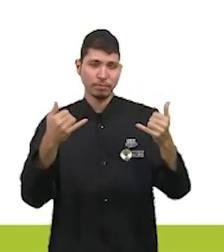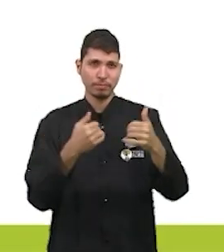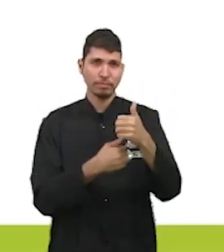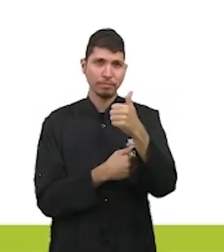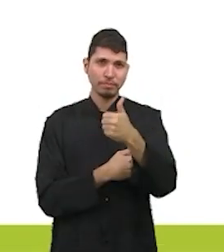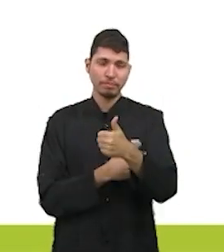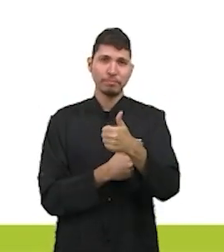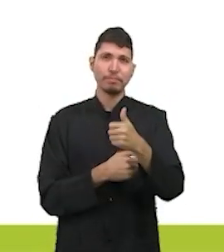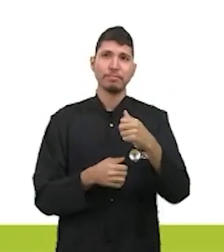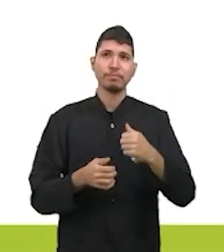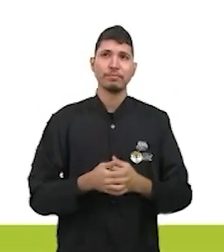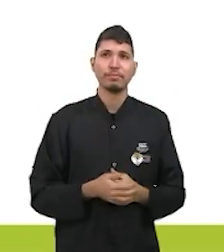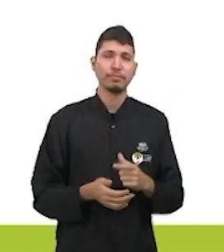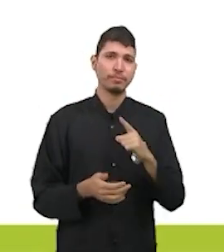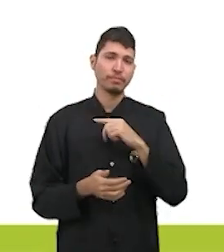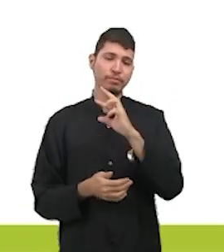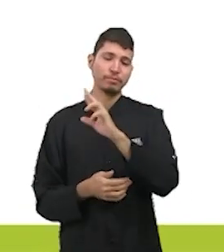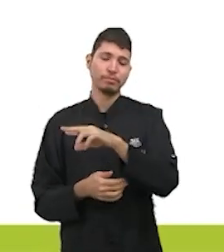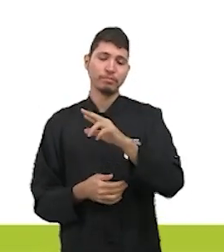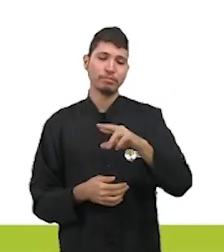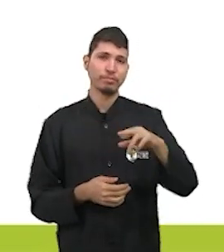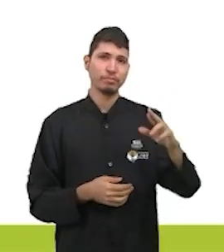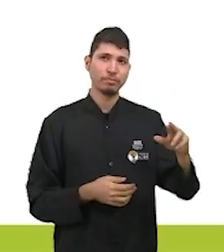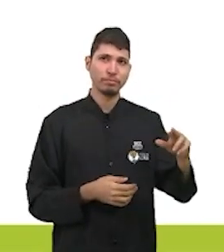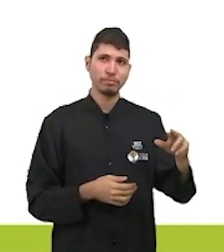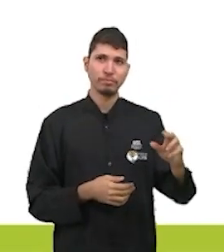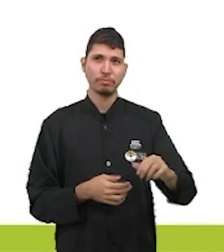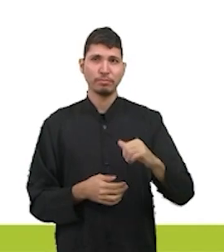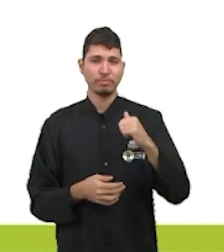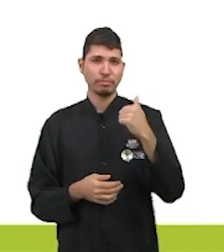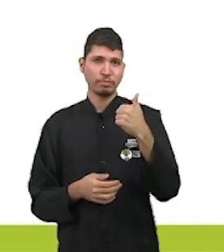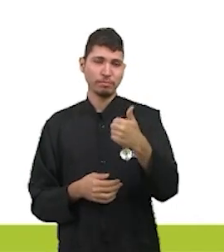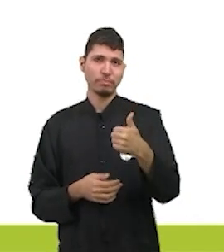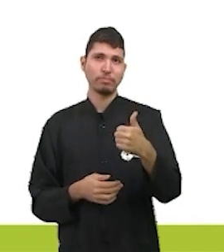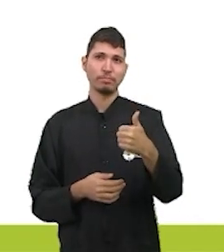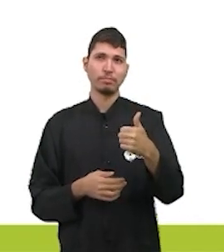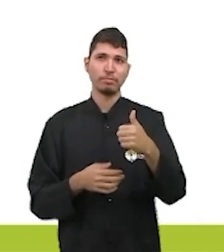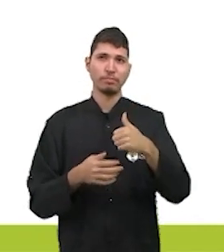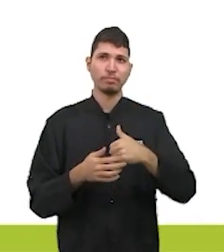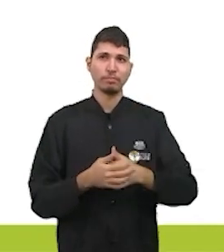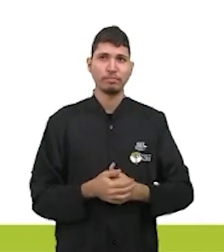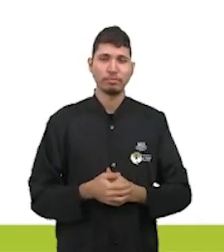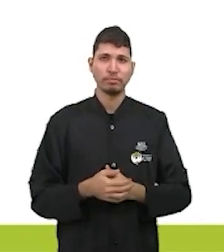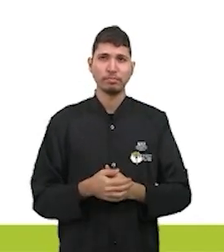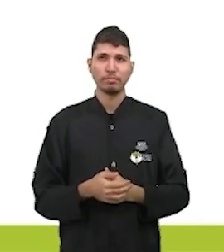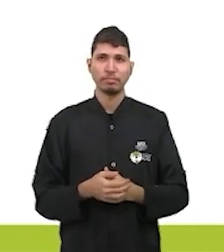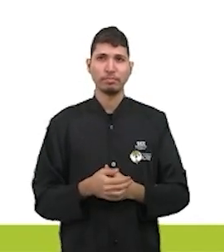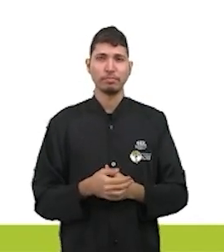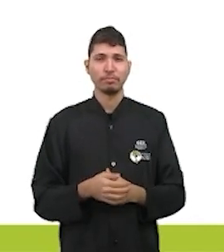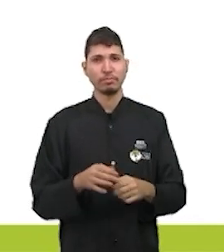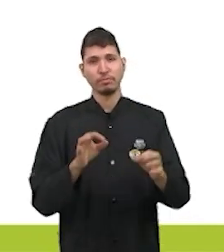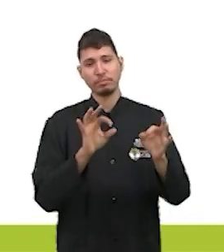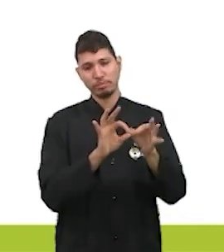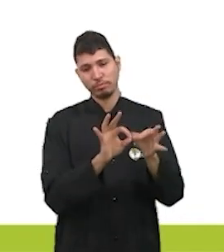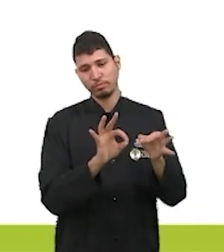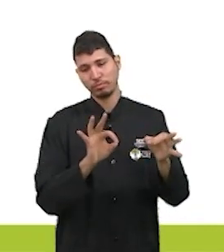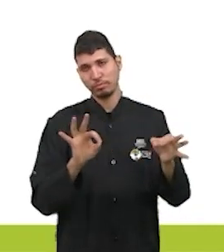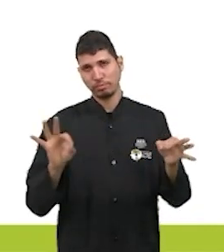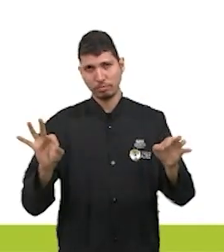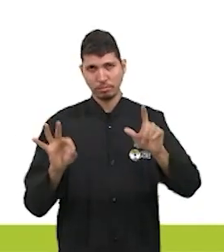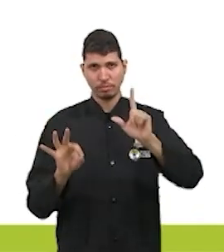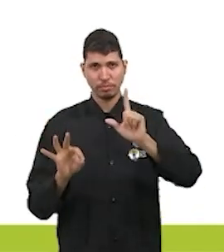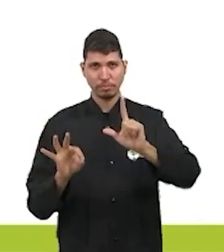vou ter, então, uma resistência 1, que eu vou pegar o meu comprimento de